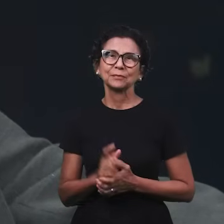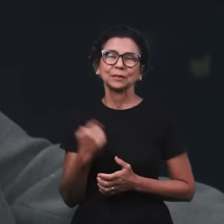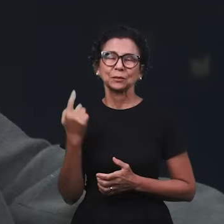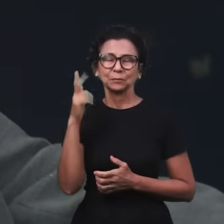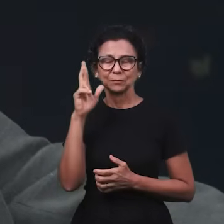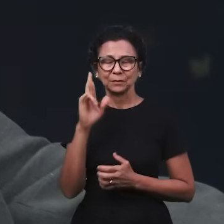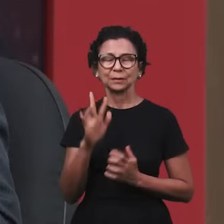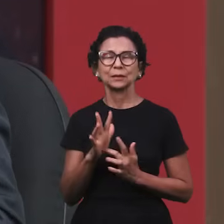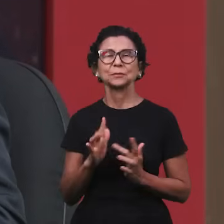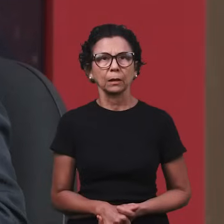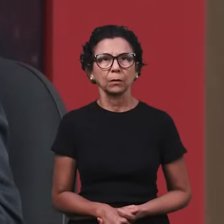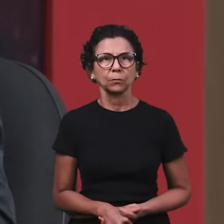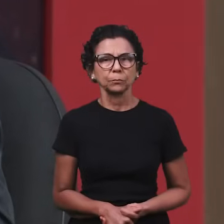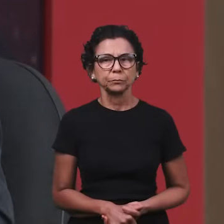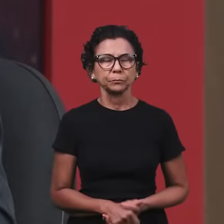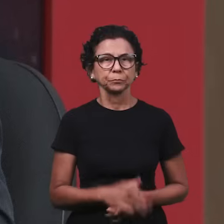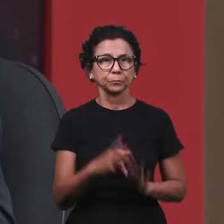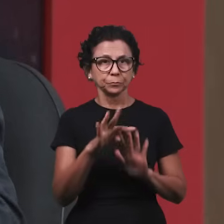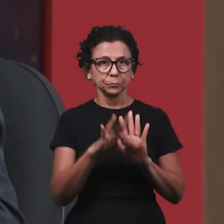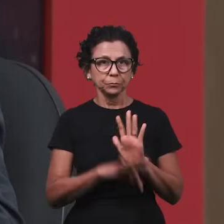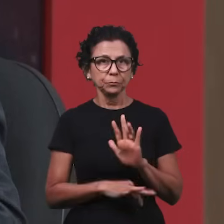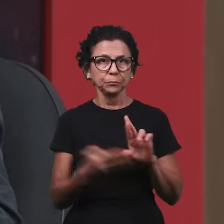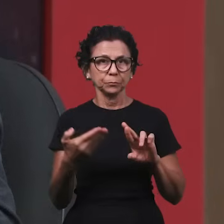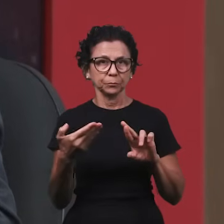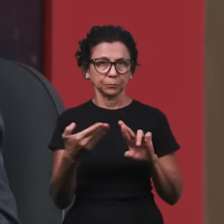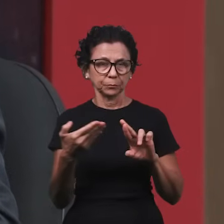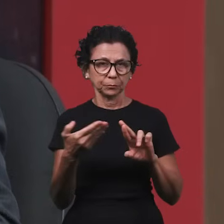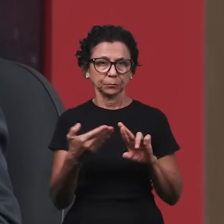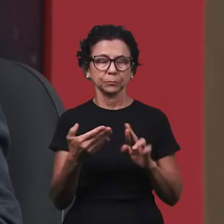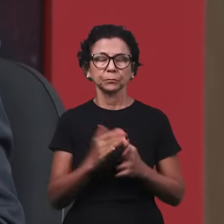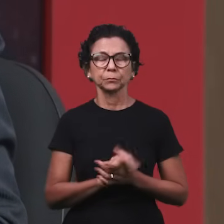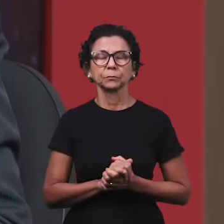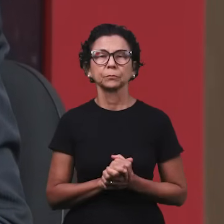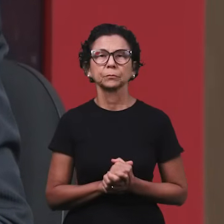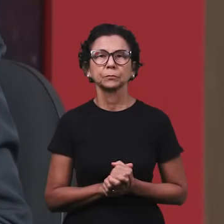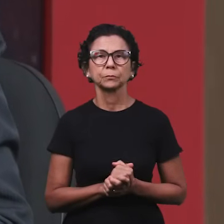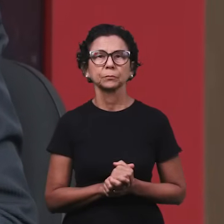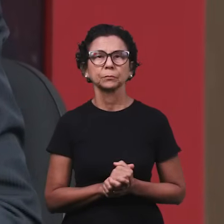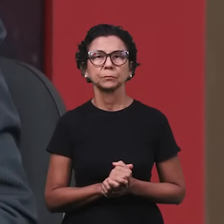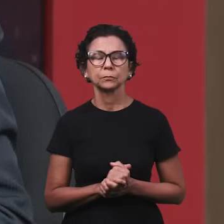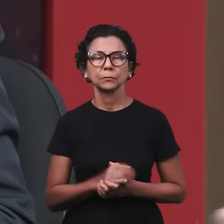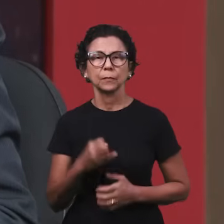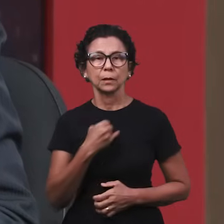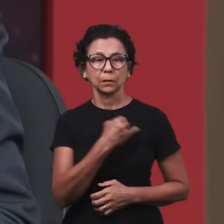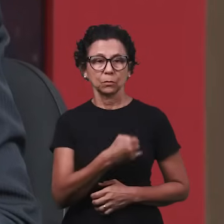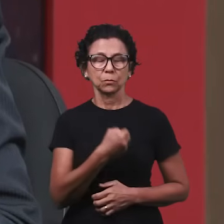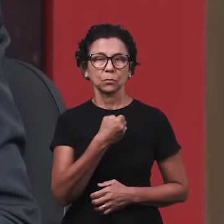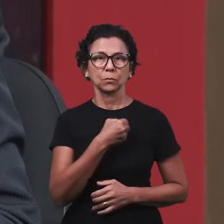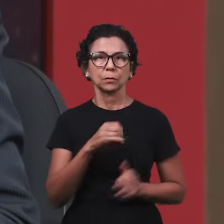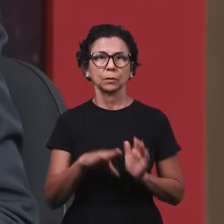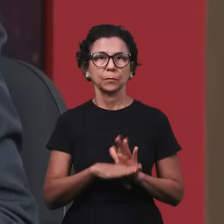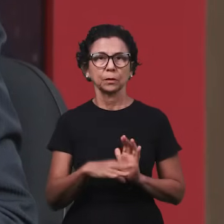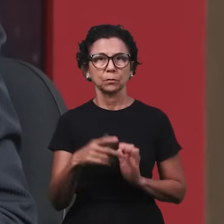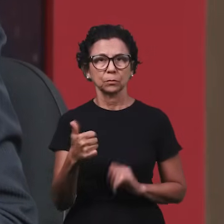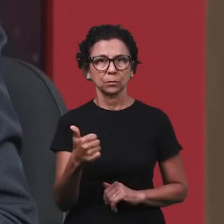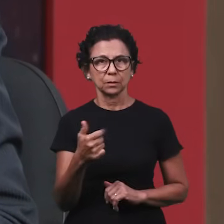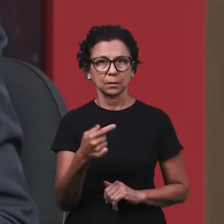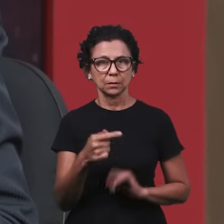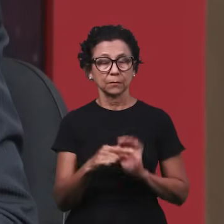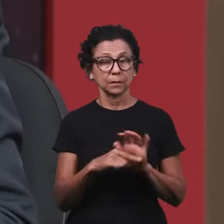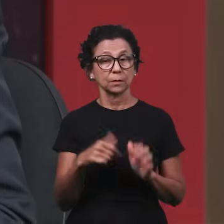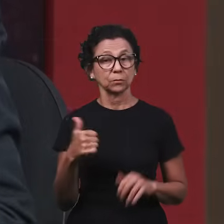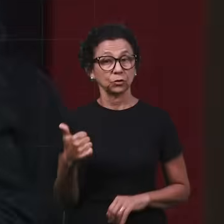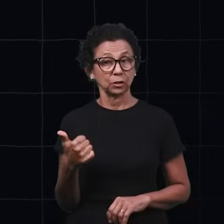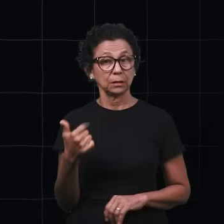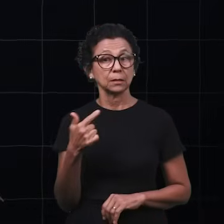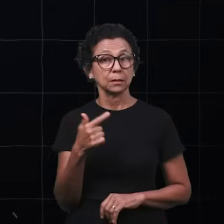irmãos. Maravilha. Bom, o texto base desse episódio permanece João 17:17, que